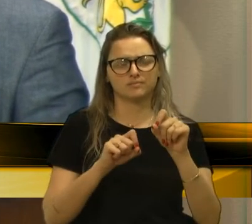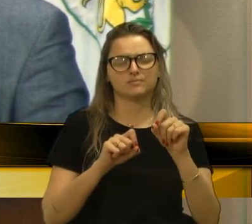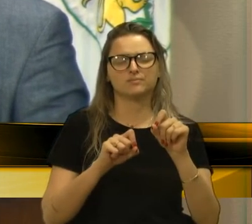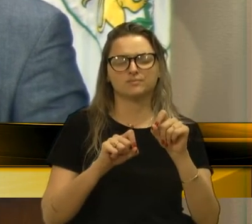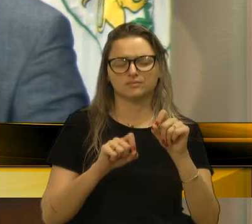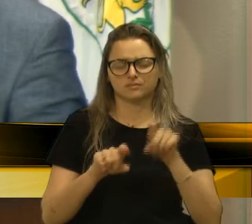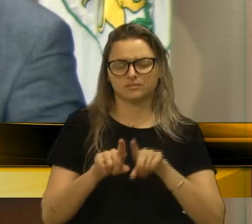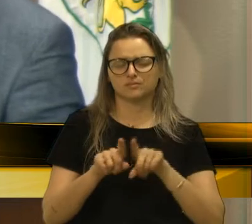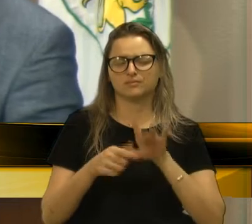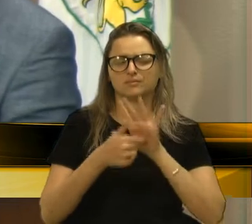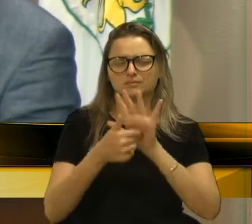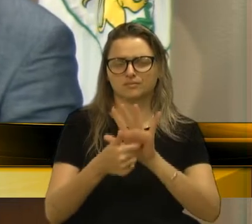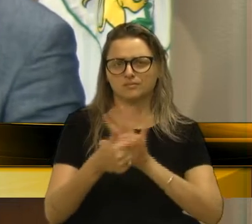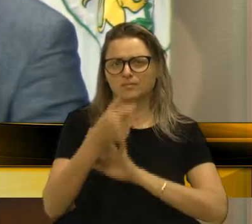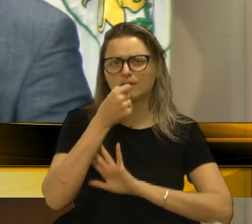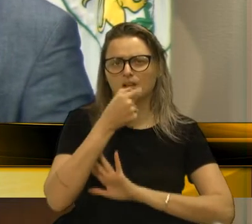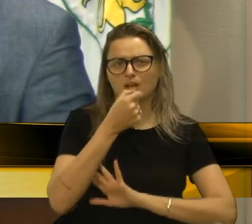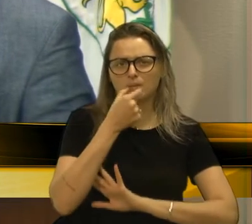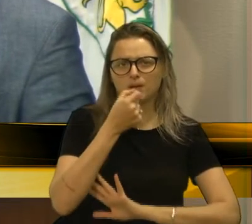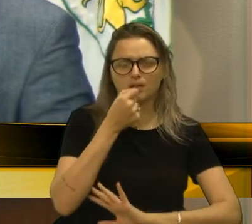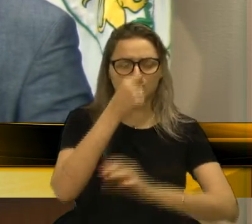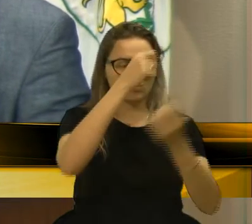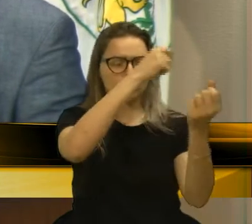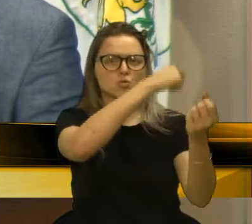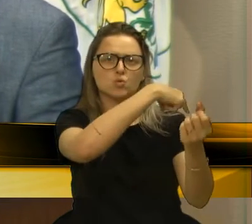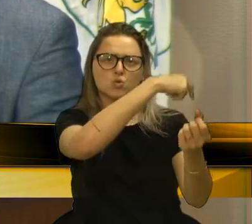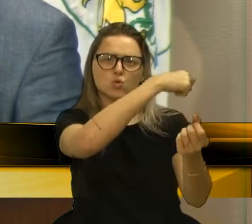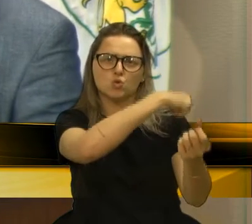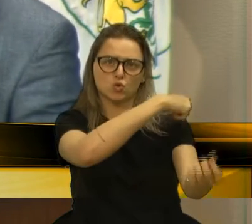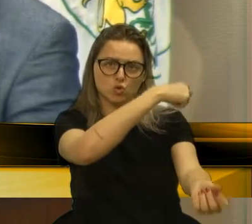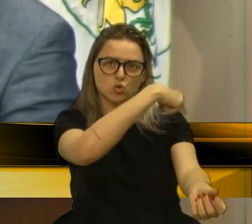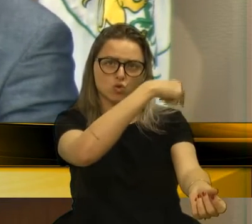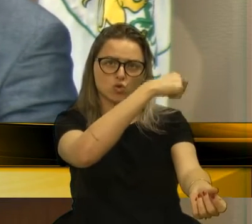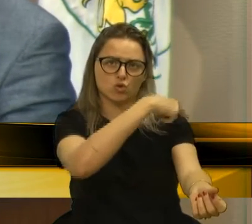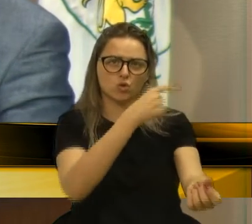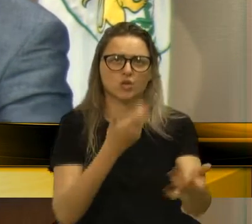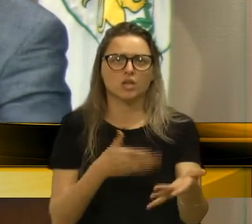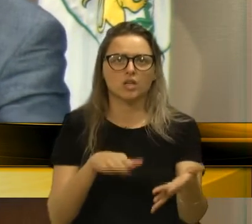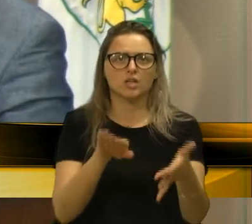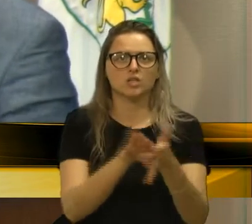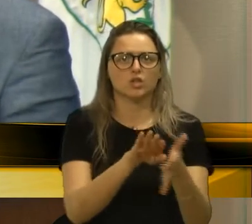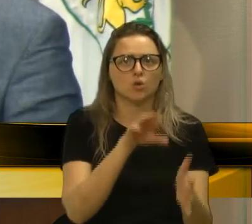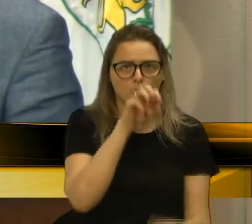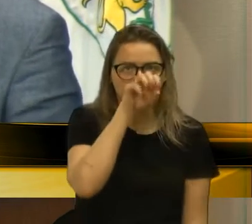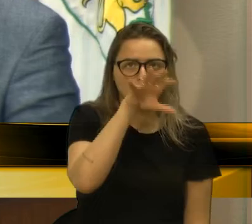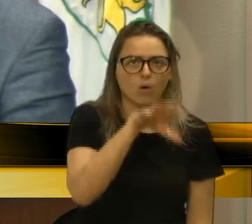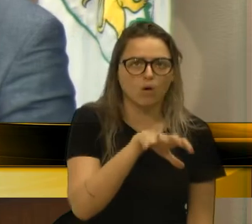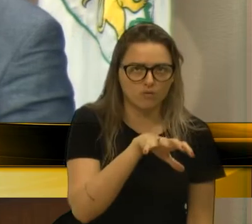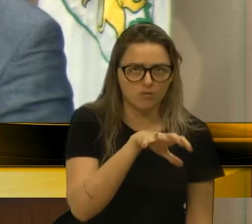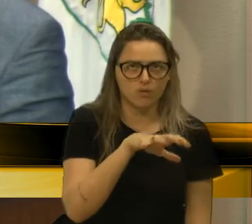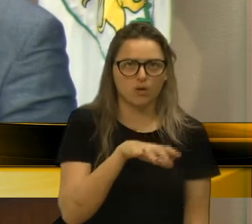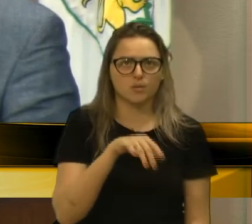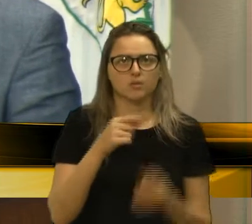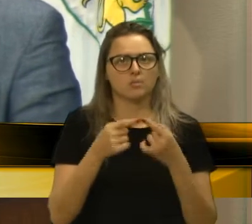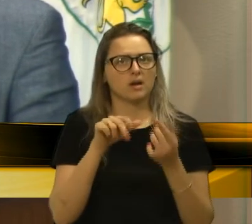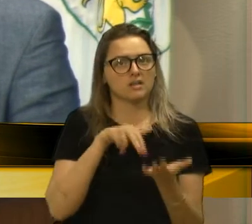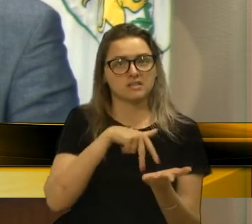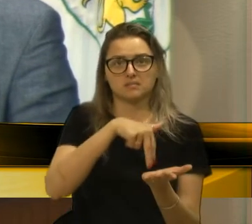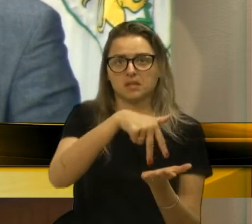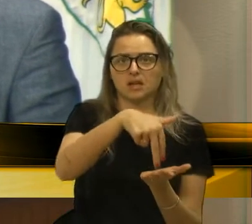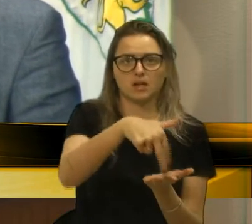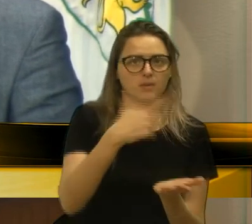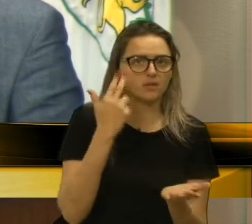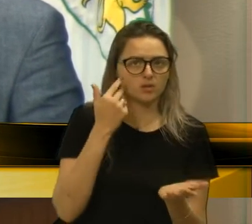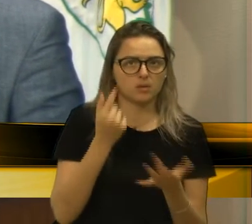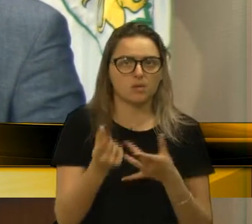para a UPA Zona Norte, foi medicado com soro. E ele chegou apenas com vômitos, mas caminhava normalmente.